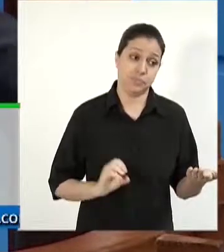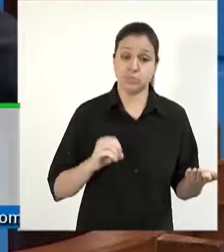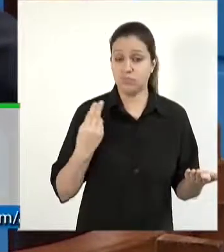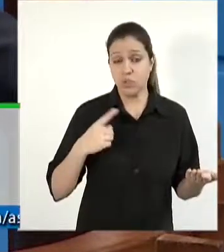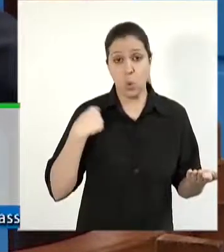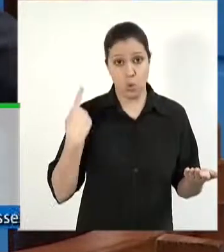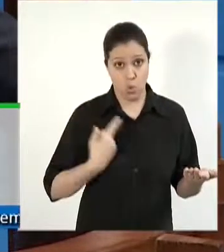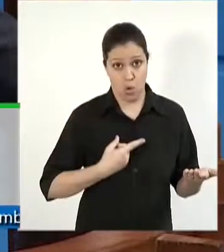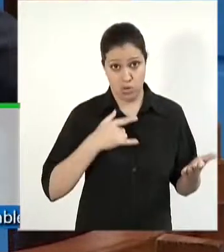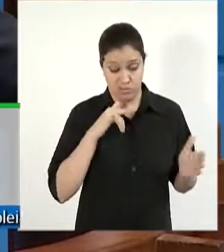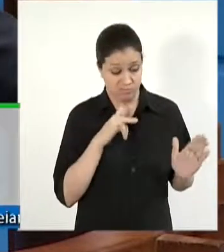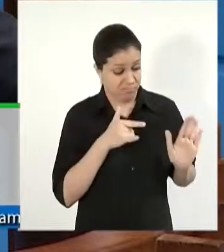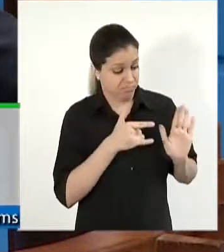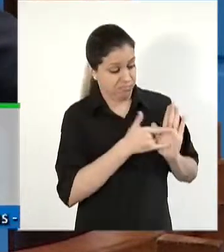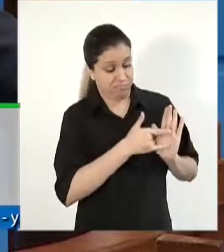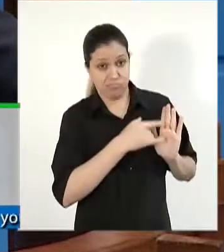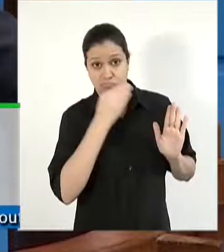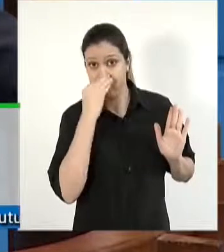interno